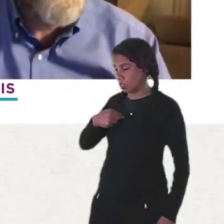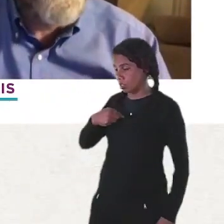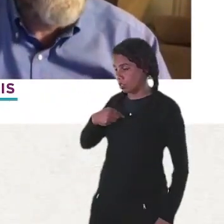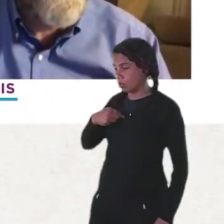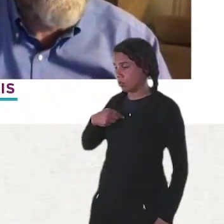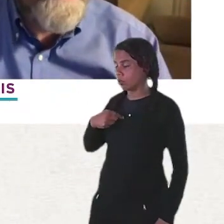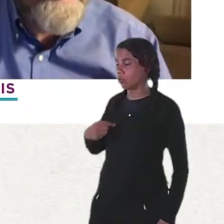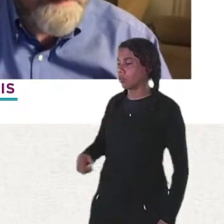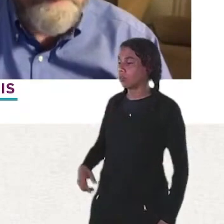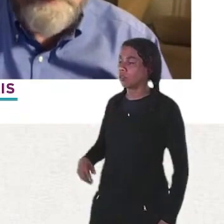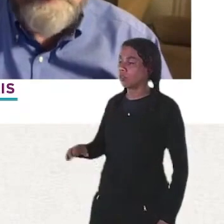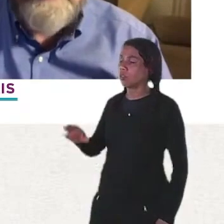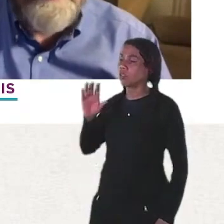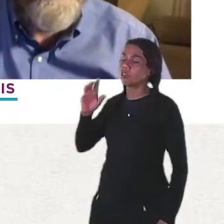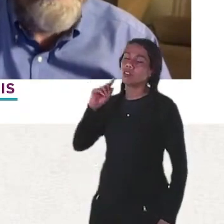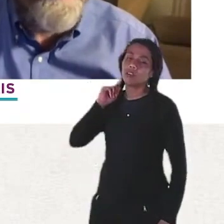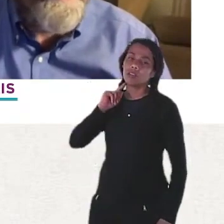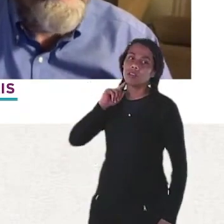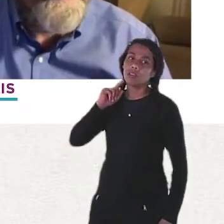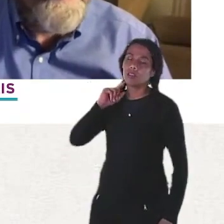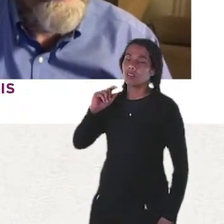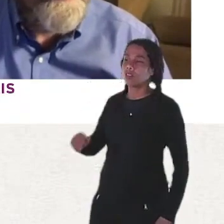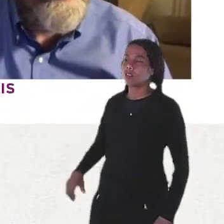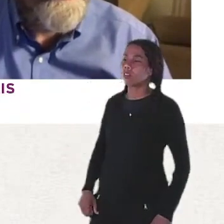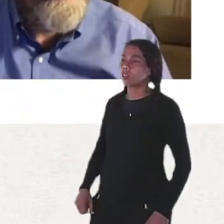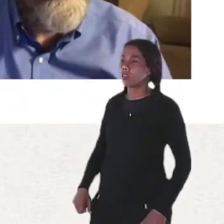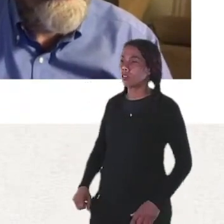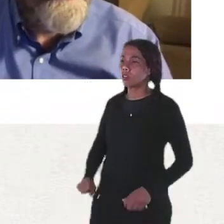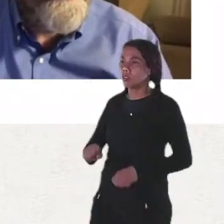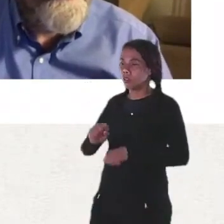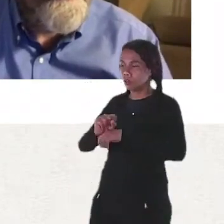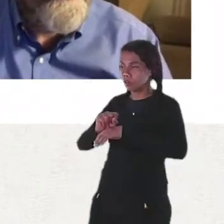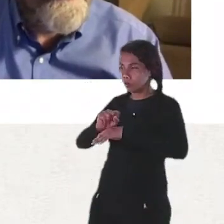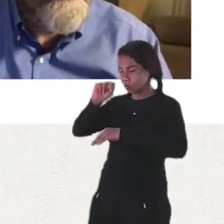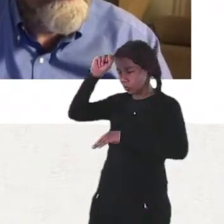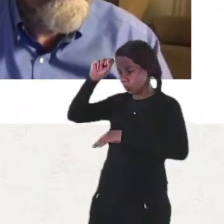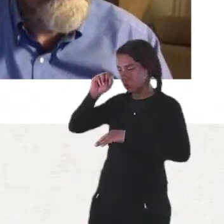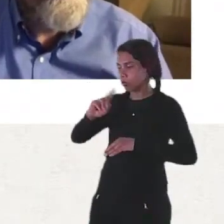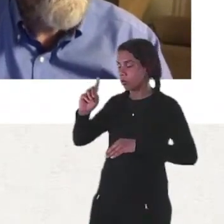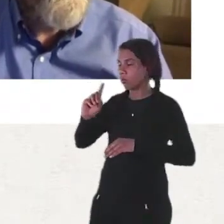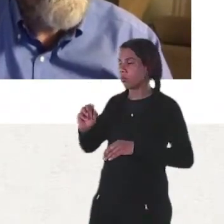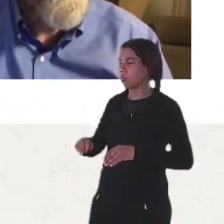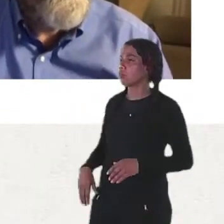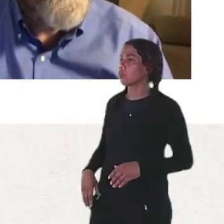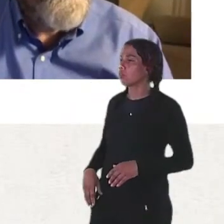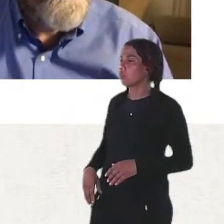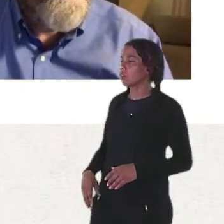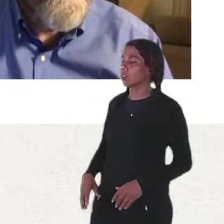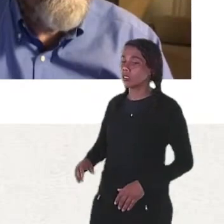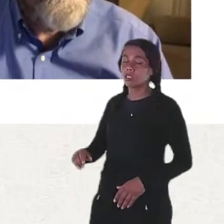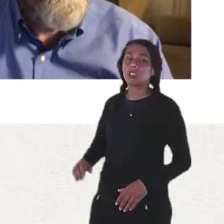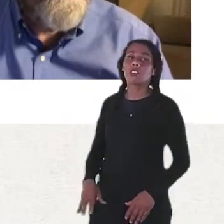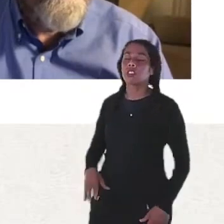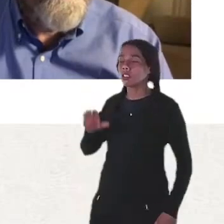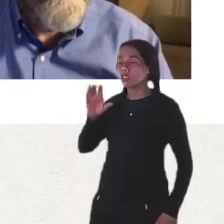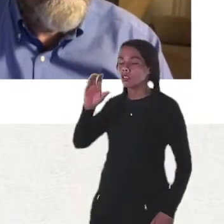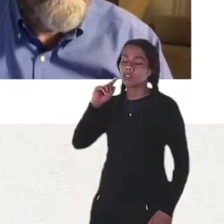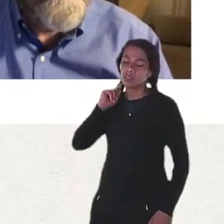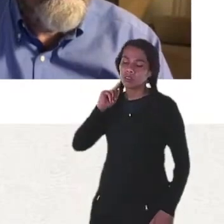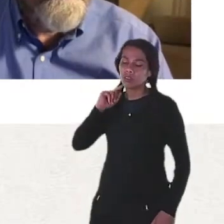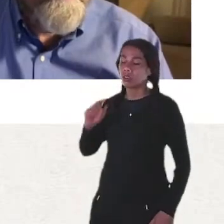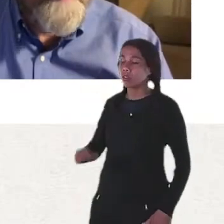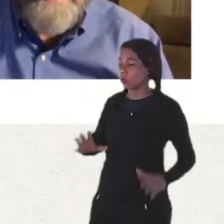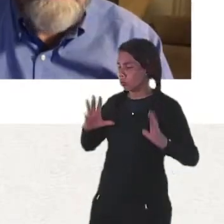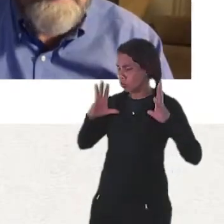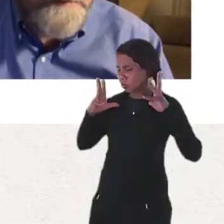Minas. Tá? Porque o sul de Minas tem cometido todo tipo de irresponsabilidades com relação aos